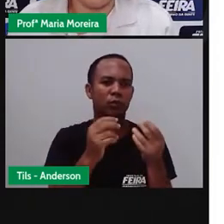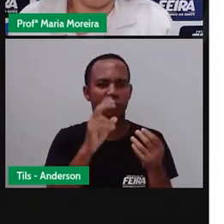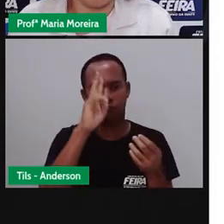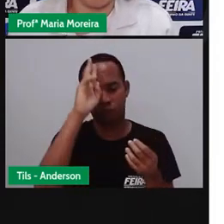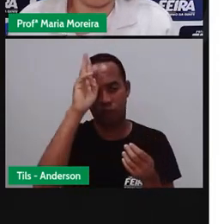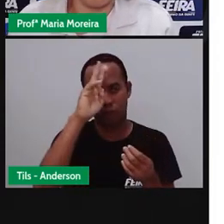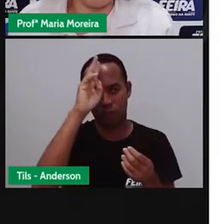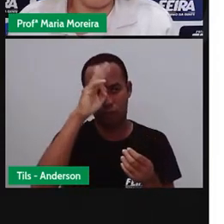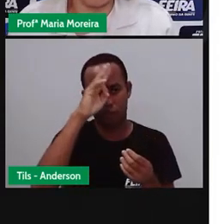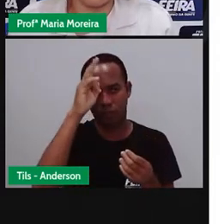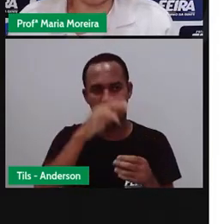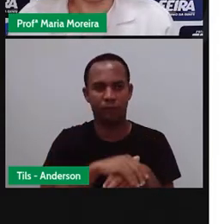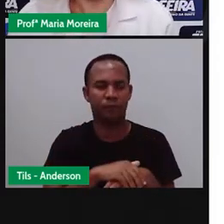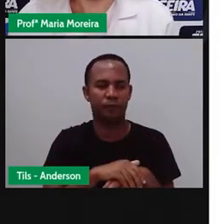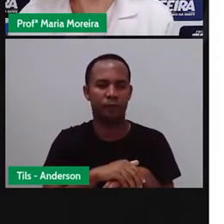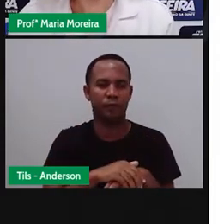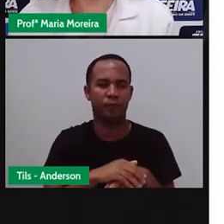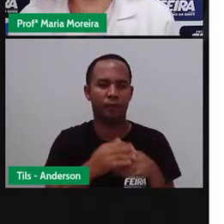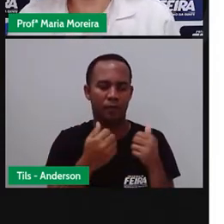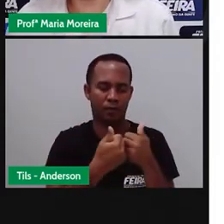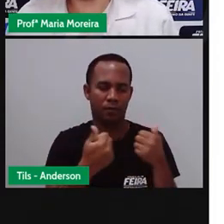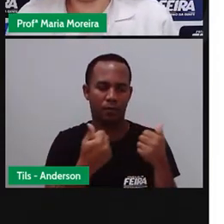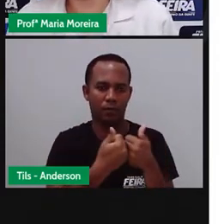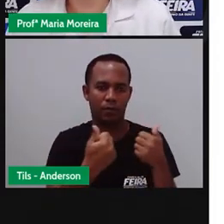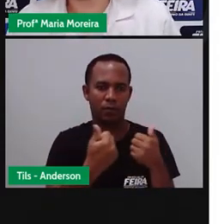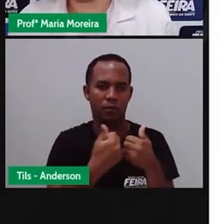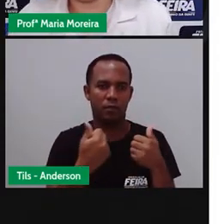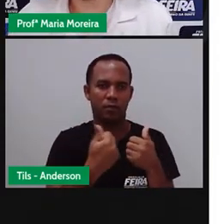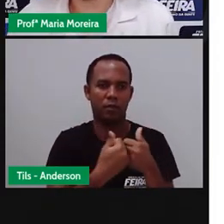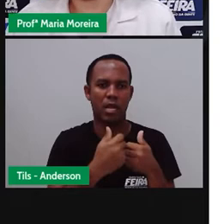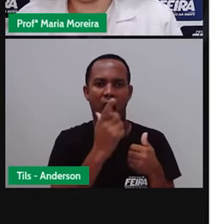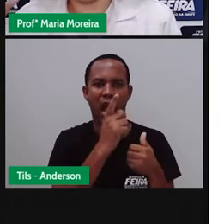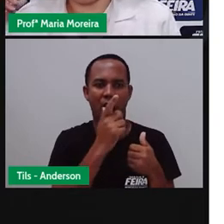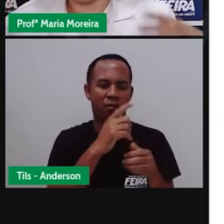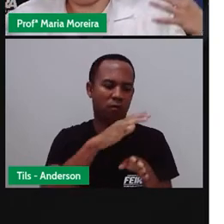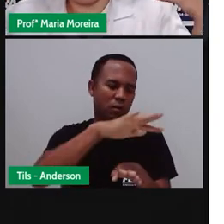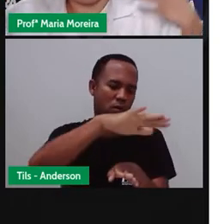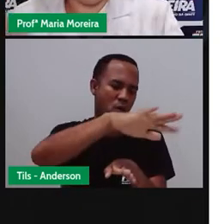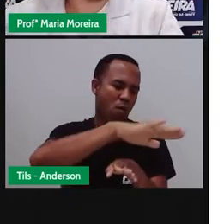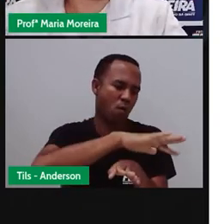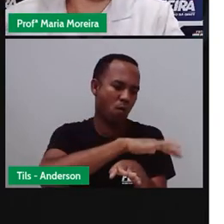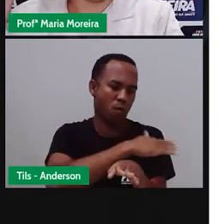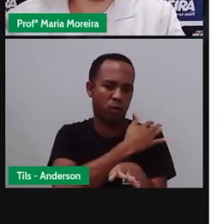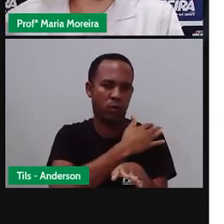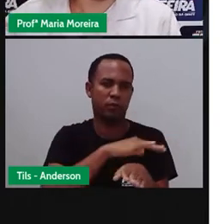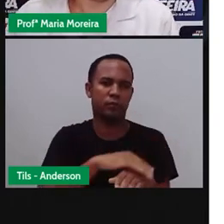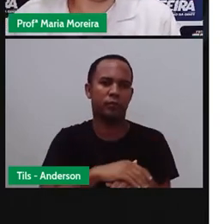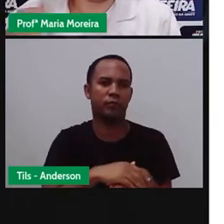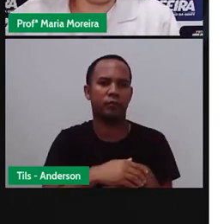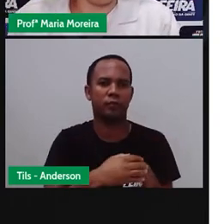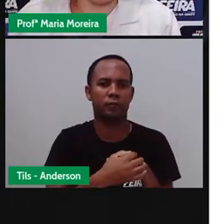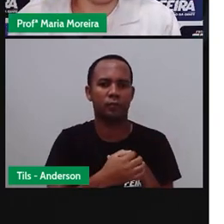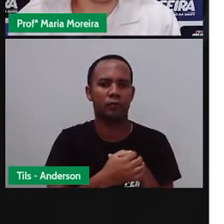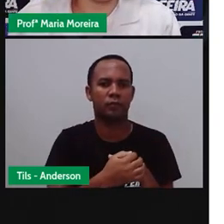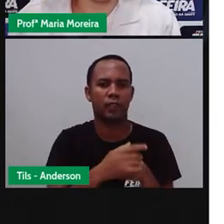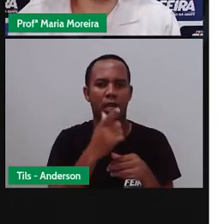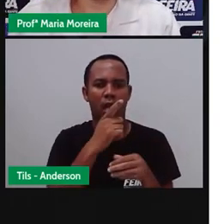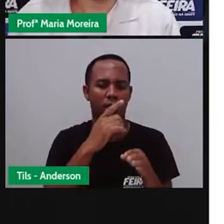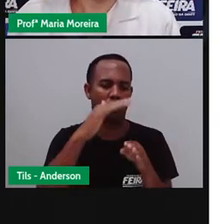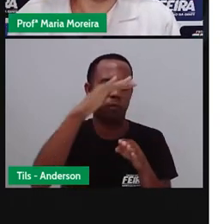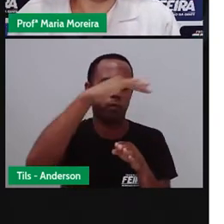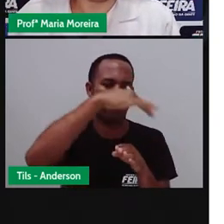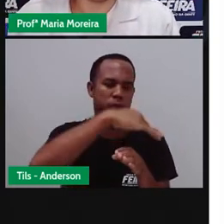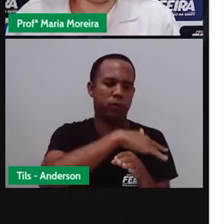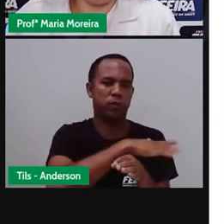porque ela mora próximo, né, de um riacho que passa, e essa, ela sabe que essa água que escorre, ela vai para a rede de